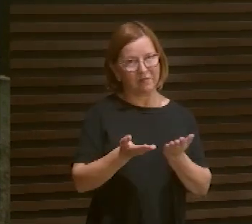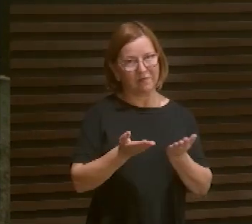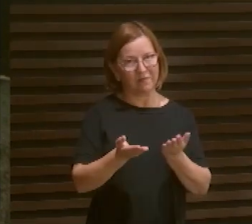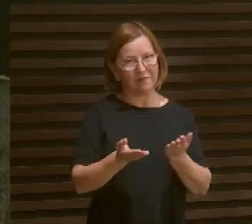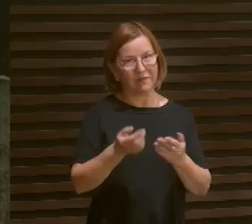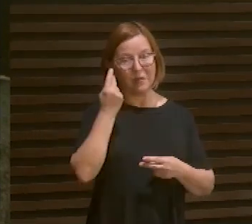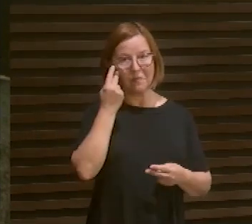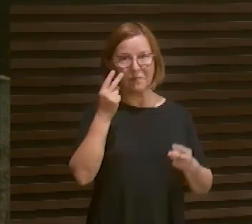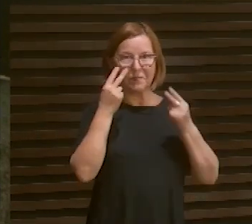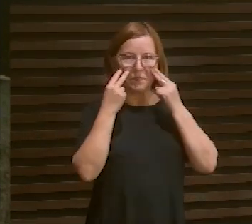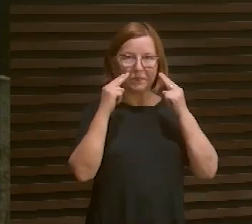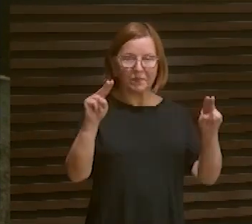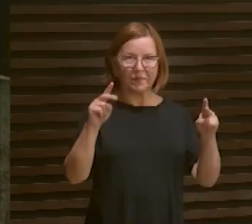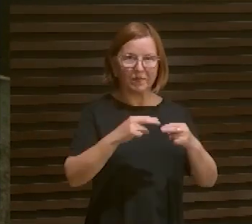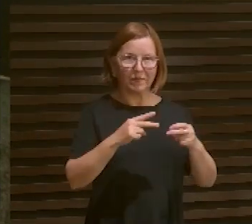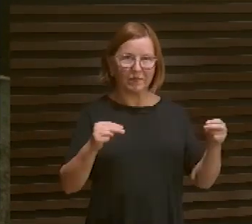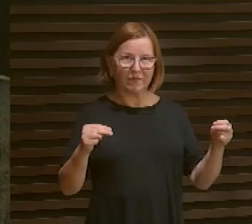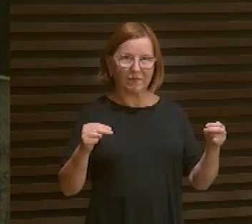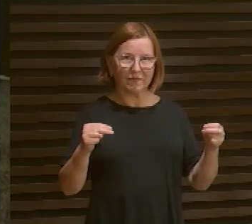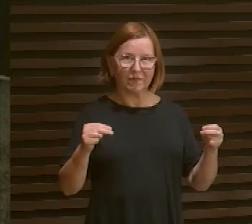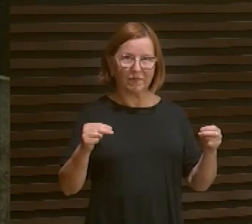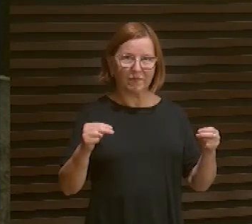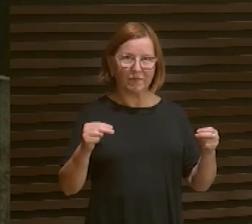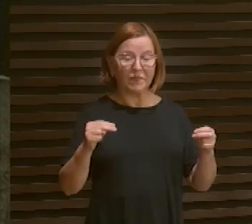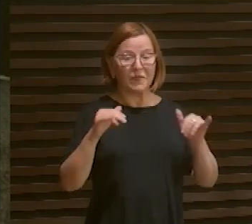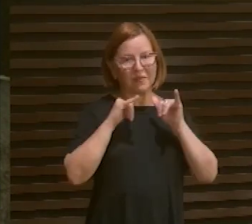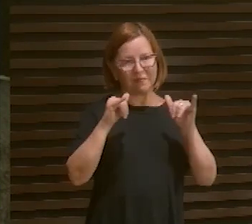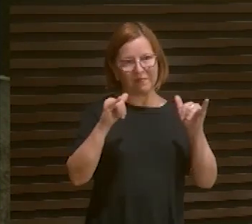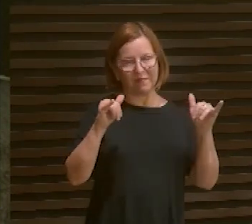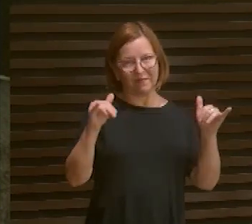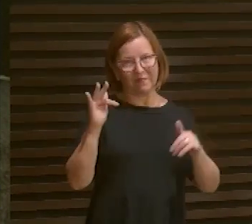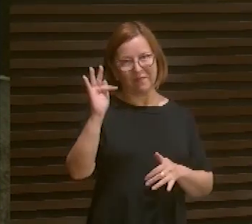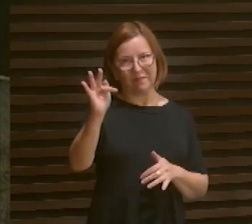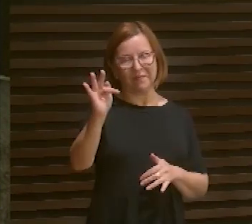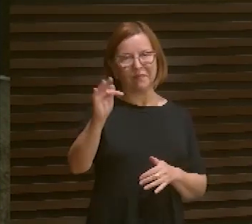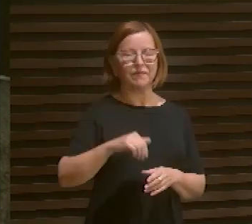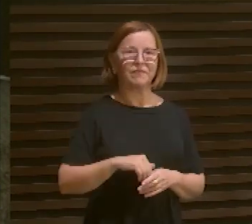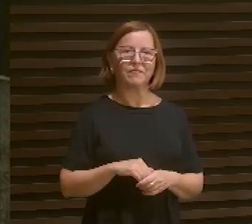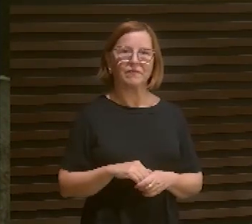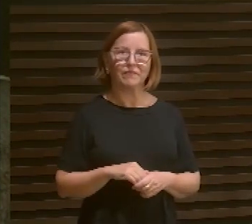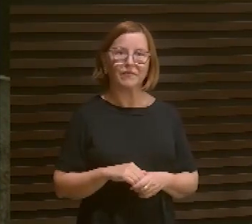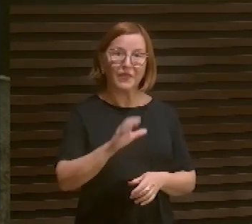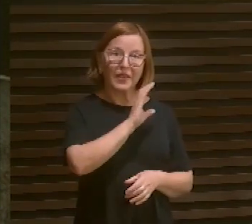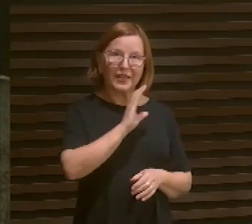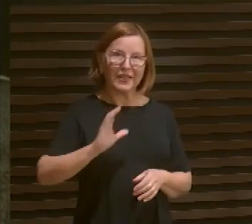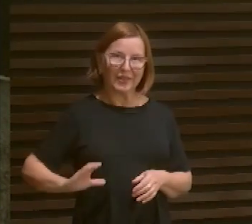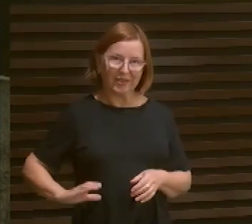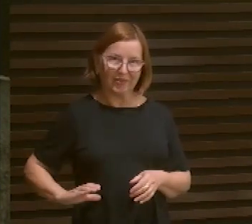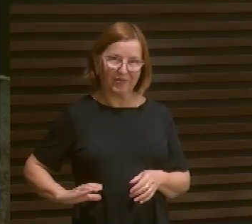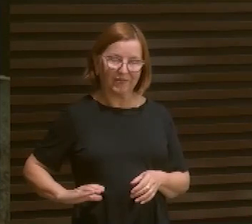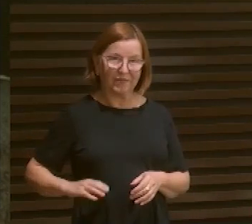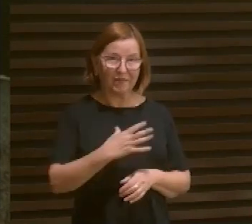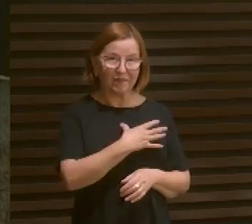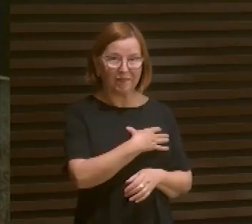para testemunho das coisas que haviam de ser anunciadas. Cristo, porém,